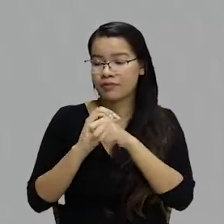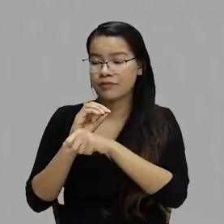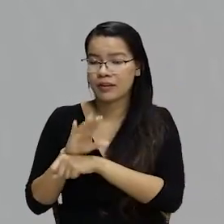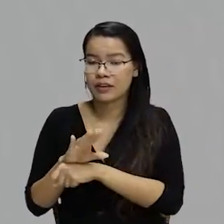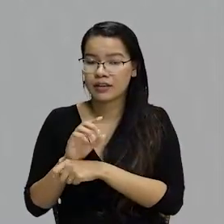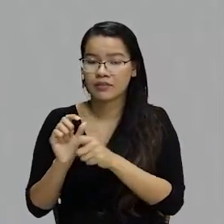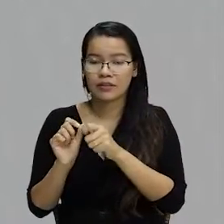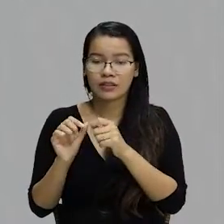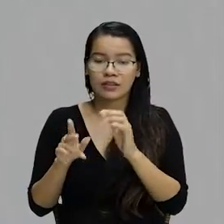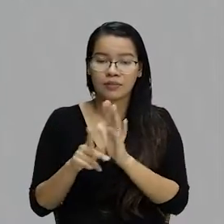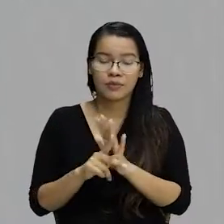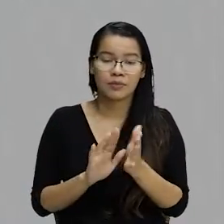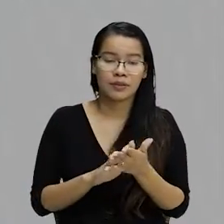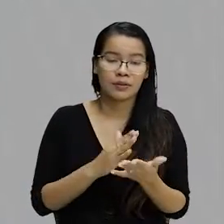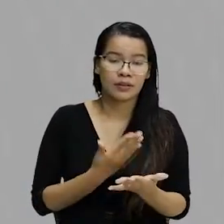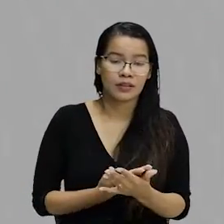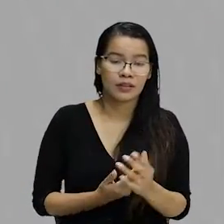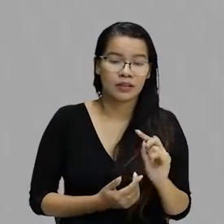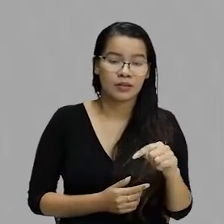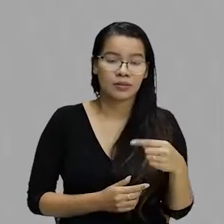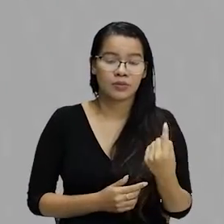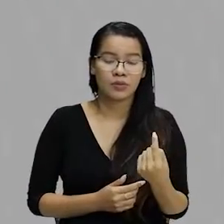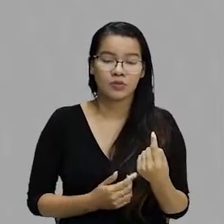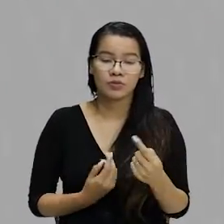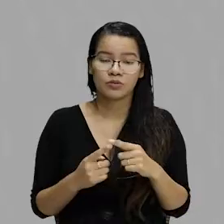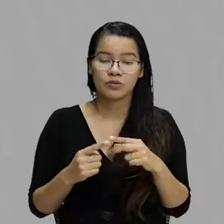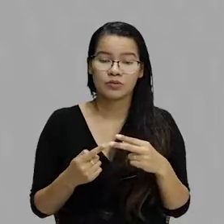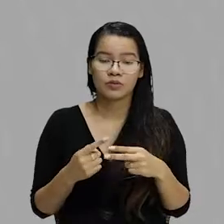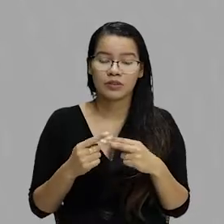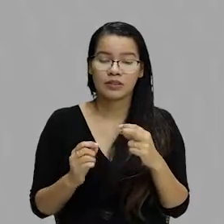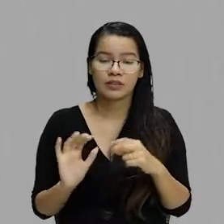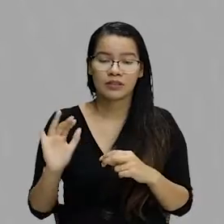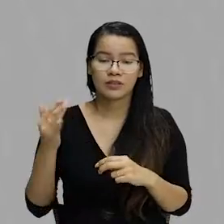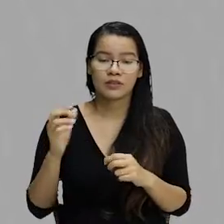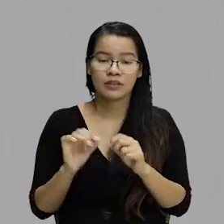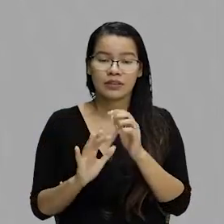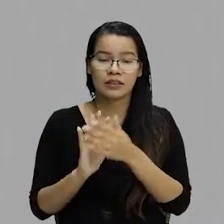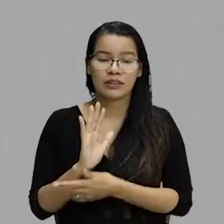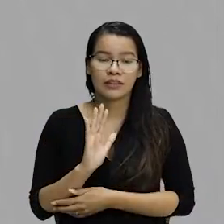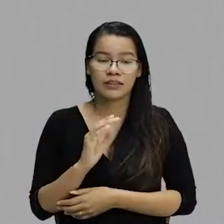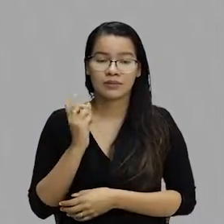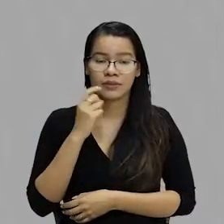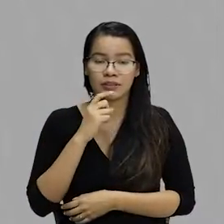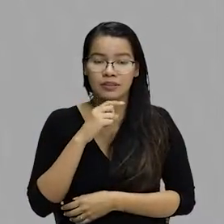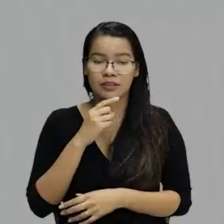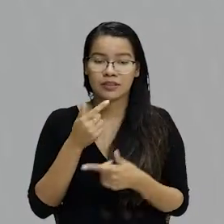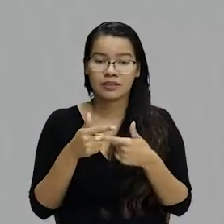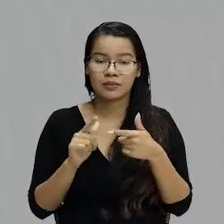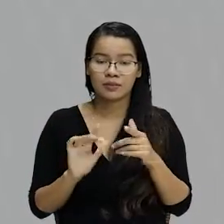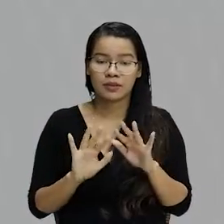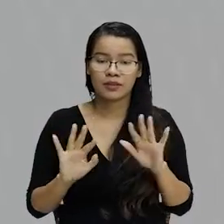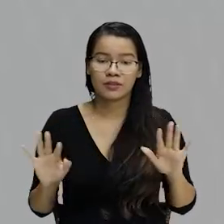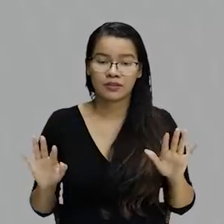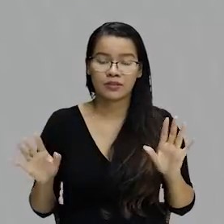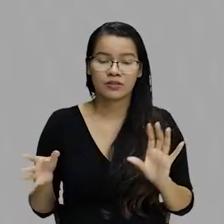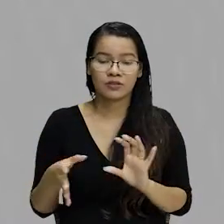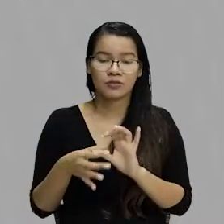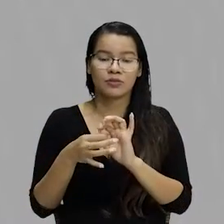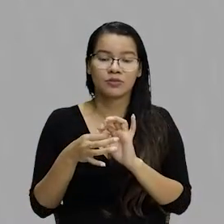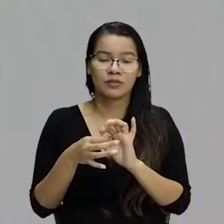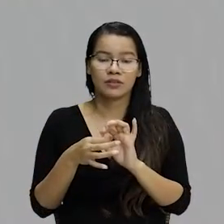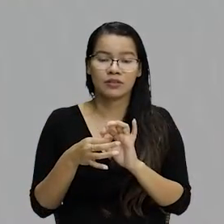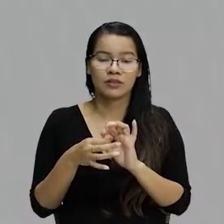própria interpretação, depois ela joga todas as situações, ela cria as mentiras, cria os enredos, separa os casais, junta os